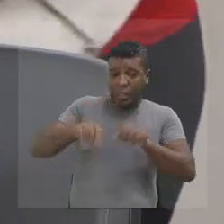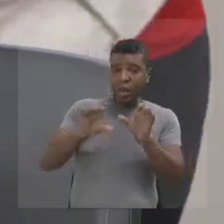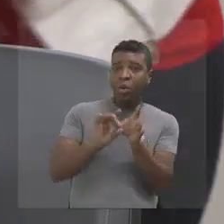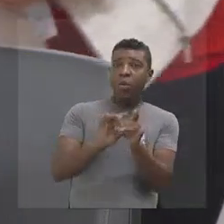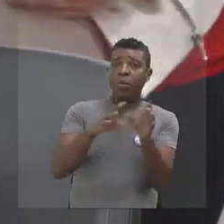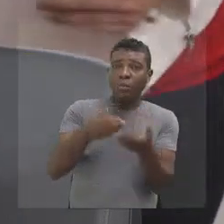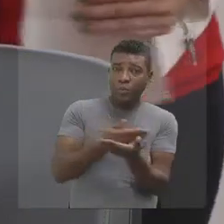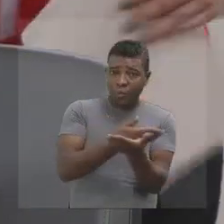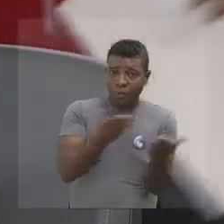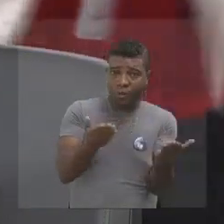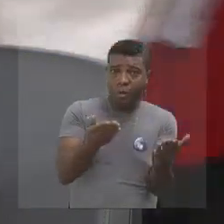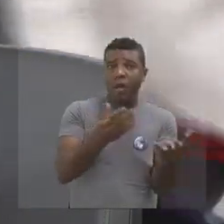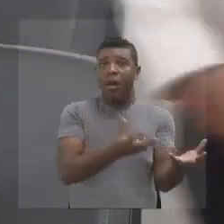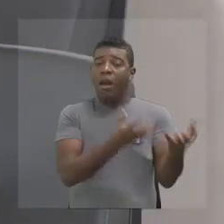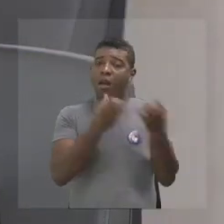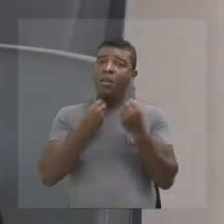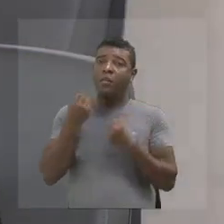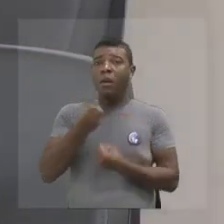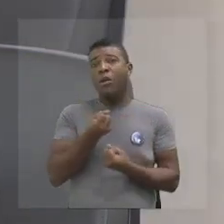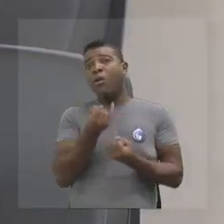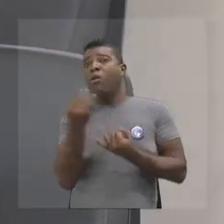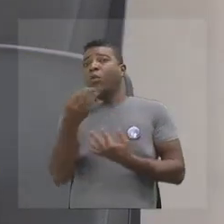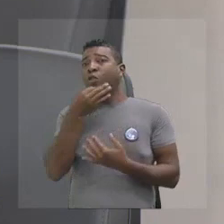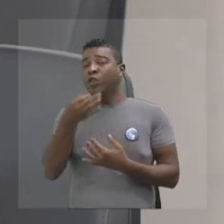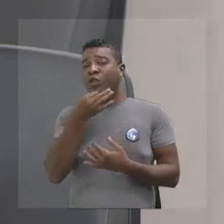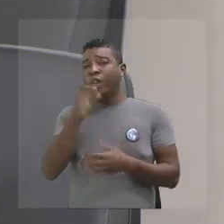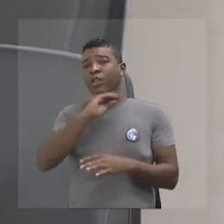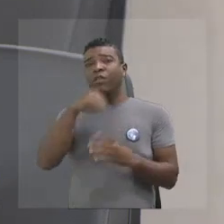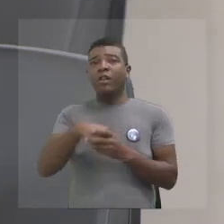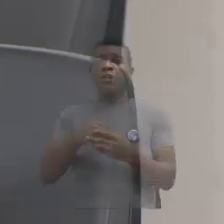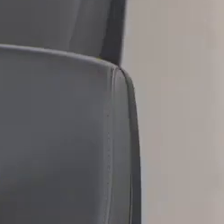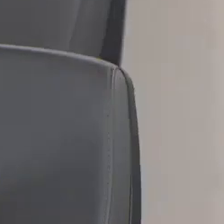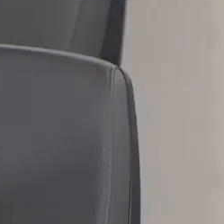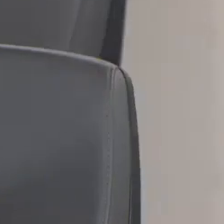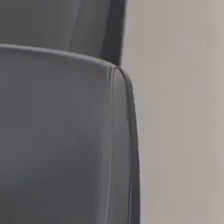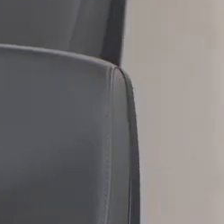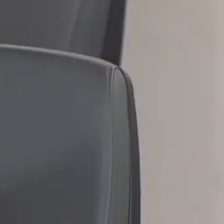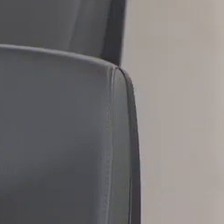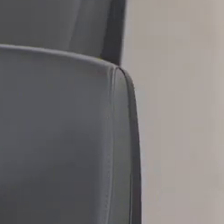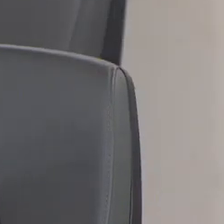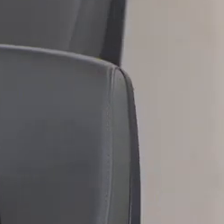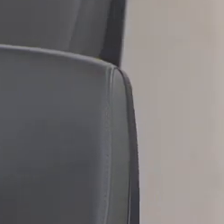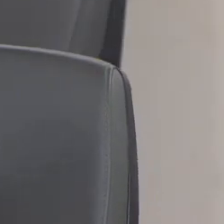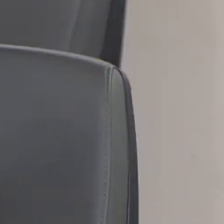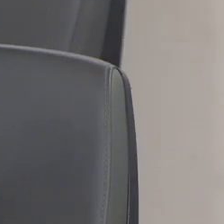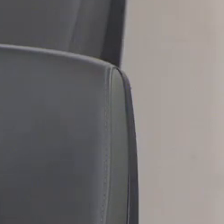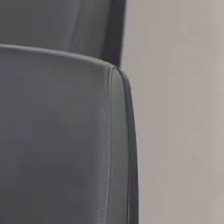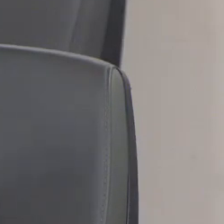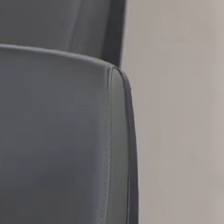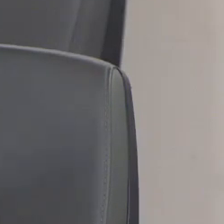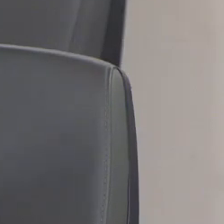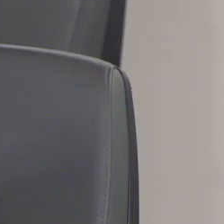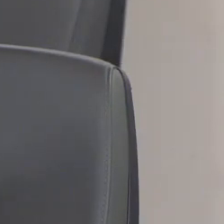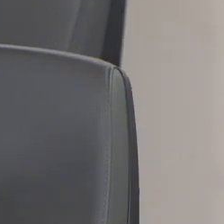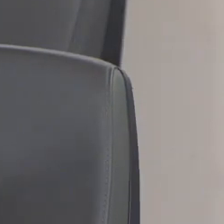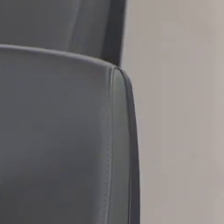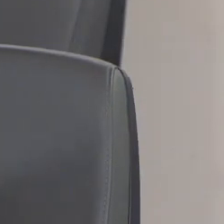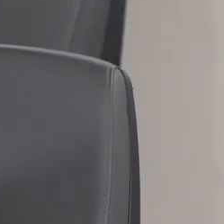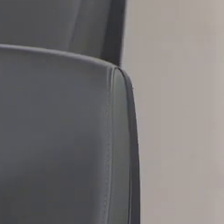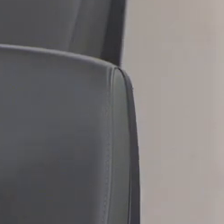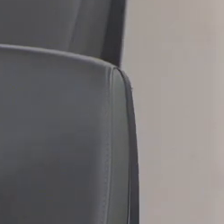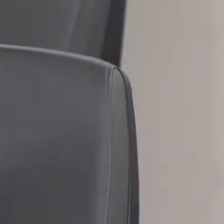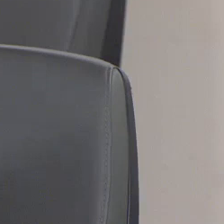Recebemos alguma justificativas com estudos técnicos exatamente nessa área de geotecnia demonstrando a insegurança de